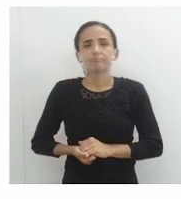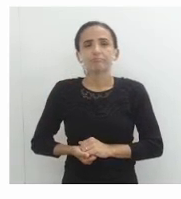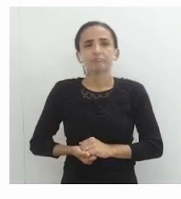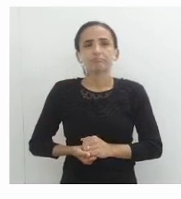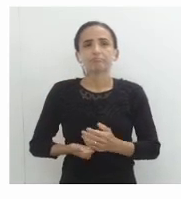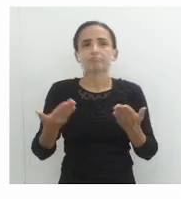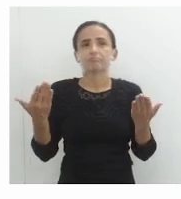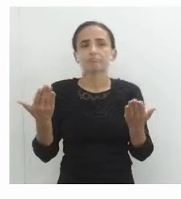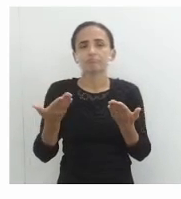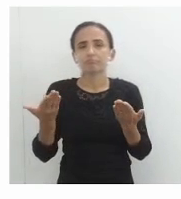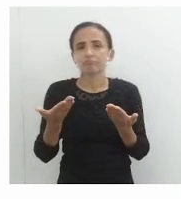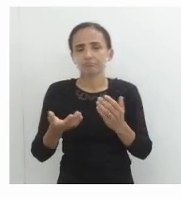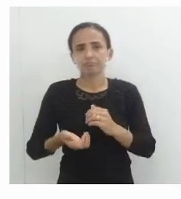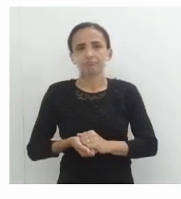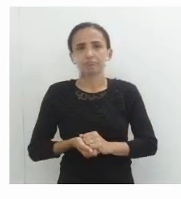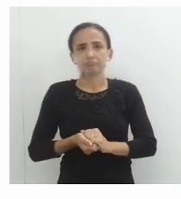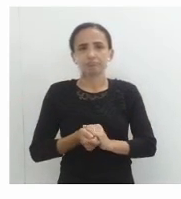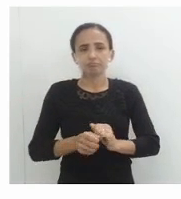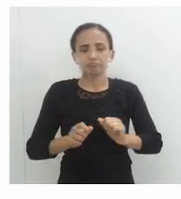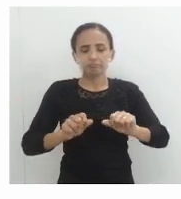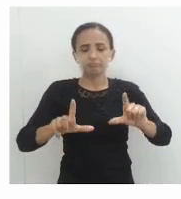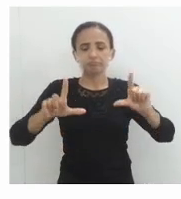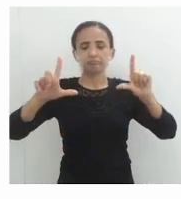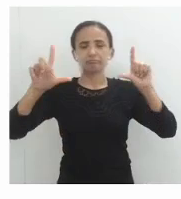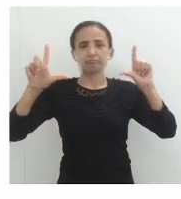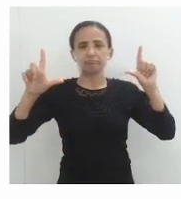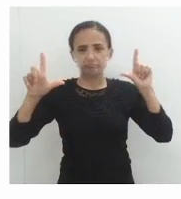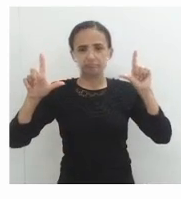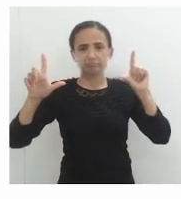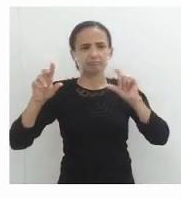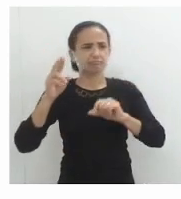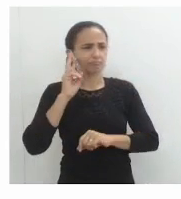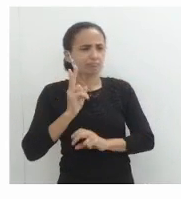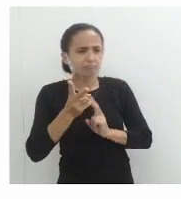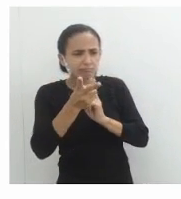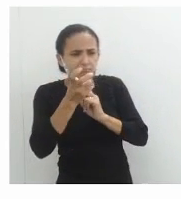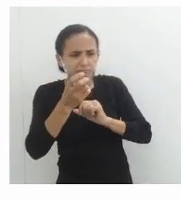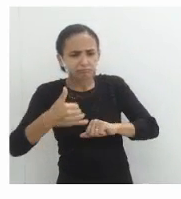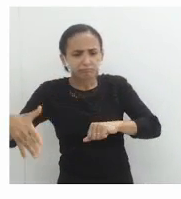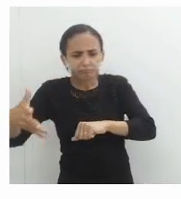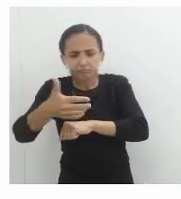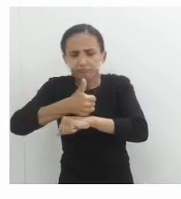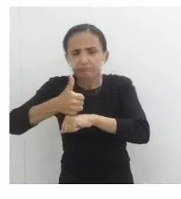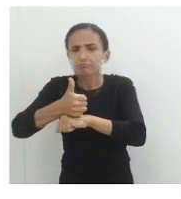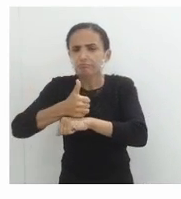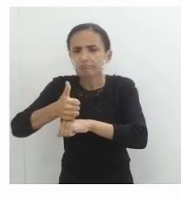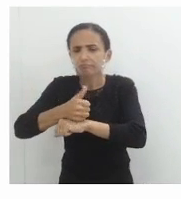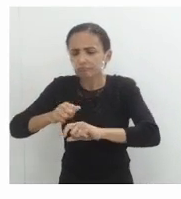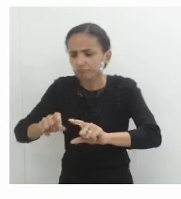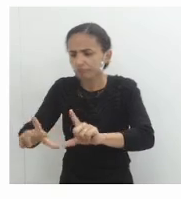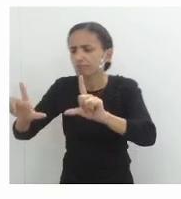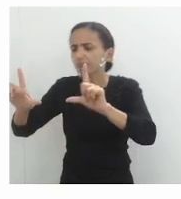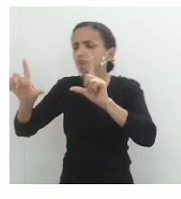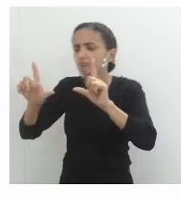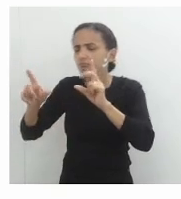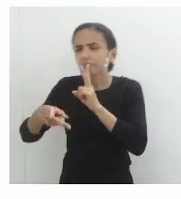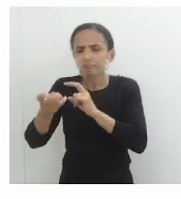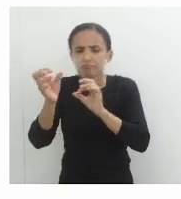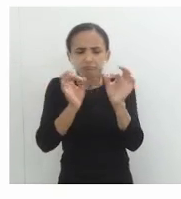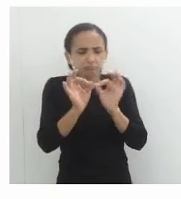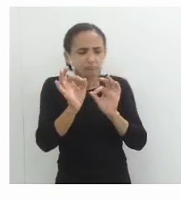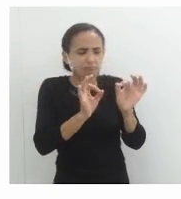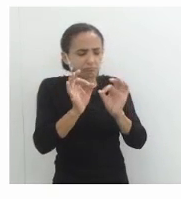Estátuas gigantescas também eram expostas em praças e locais públicos. Quadros, gravuras e afrescos ornamentavam os